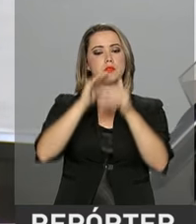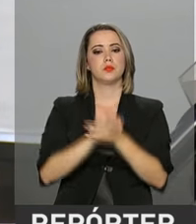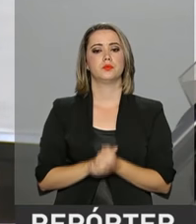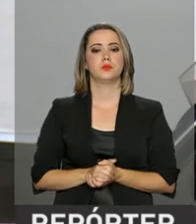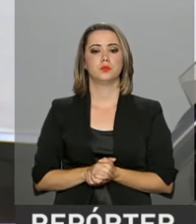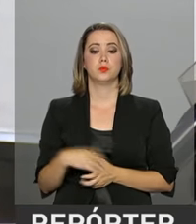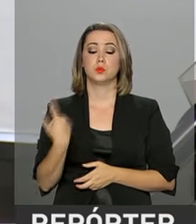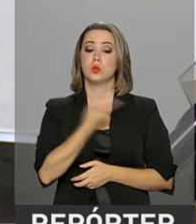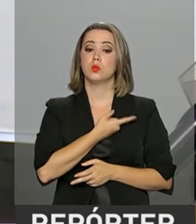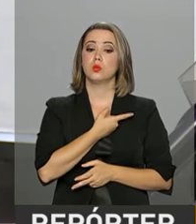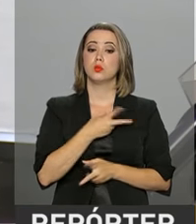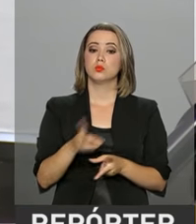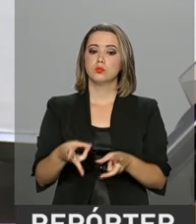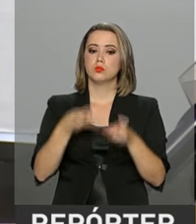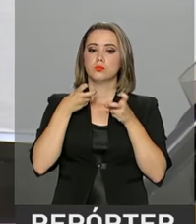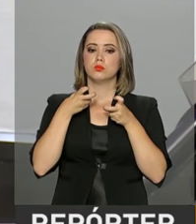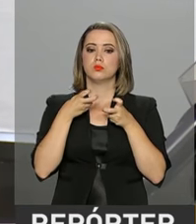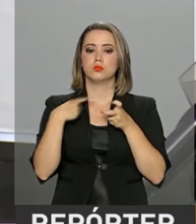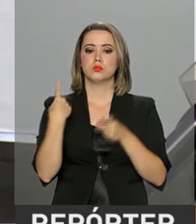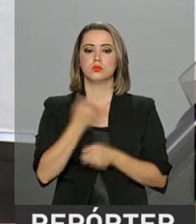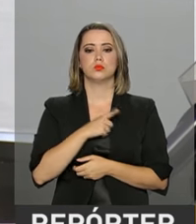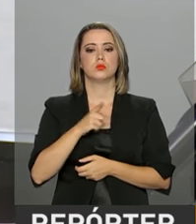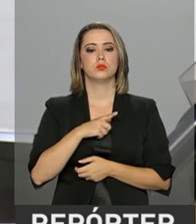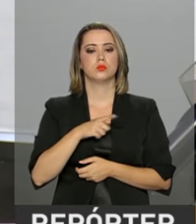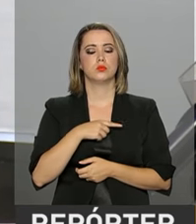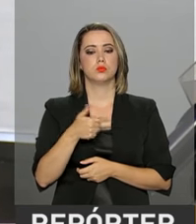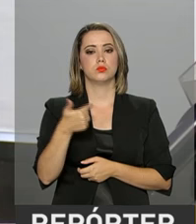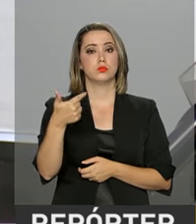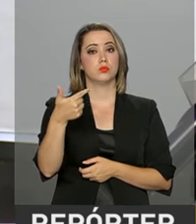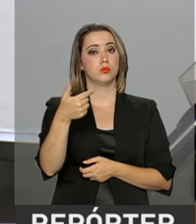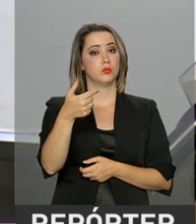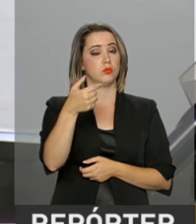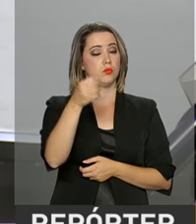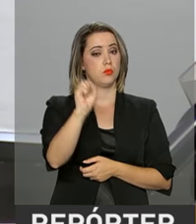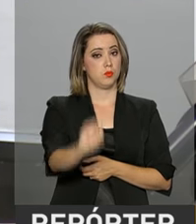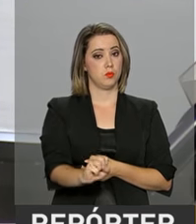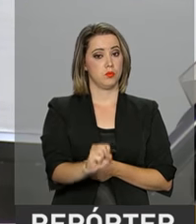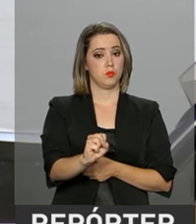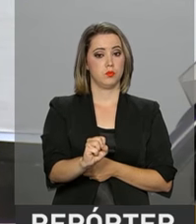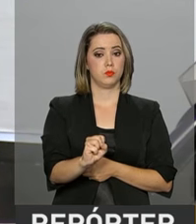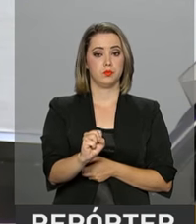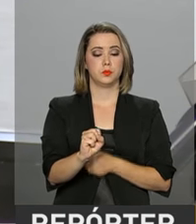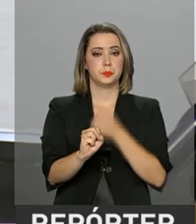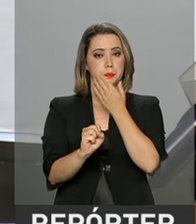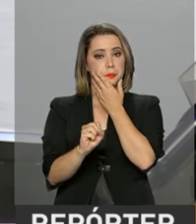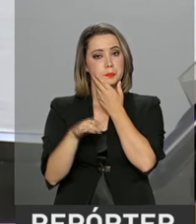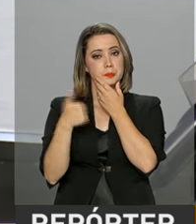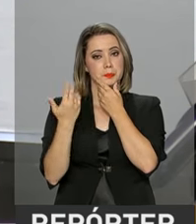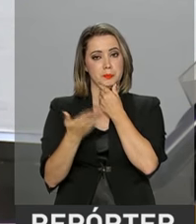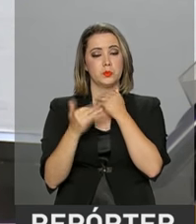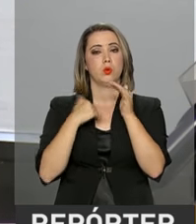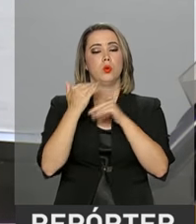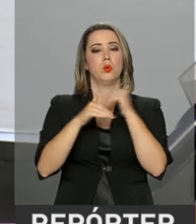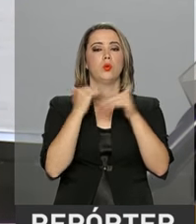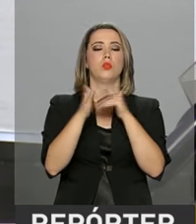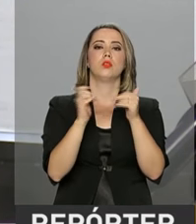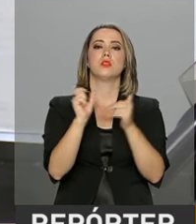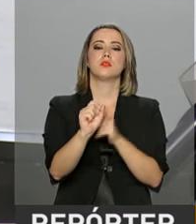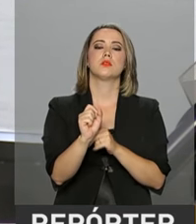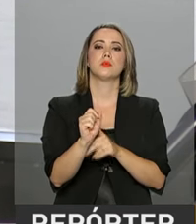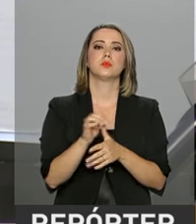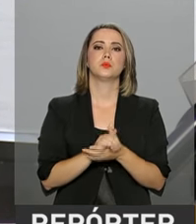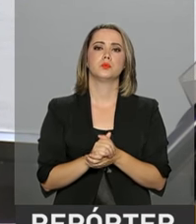nova expectativa é que nós tenhamos em 2018 portanto com um crescimento